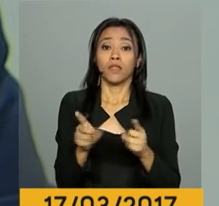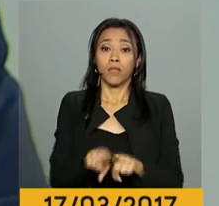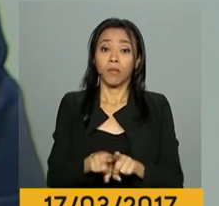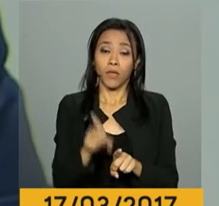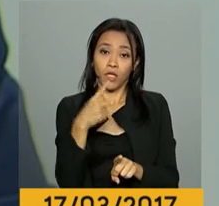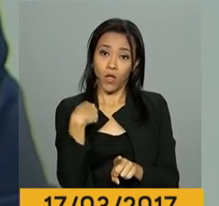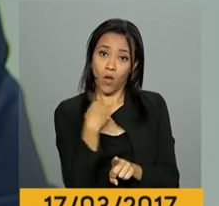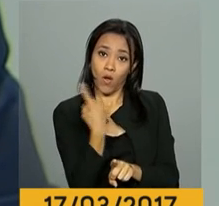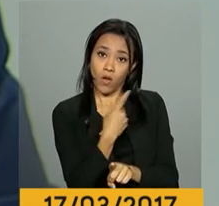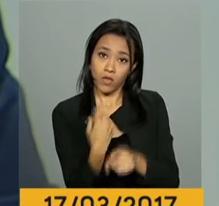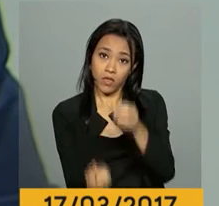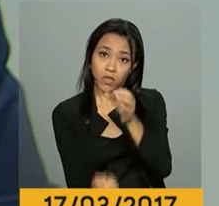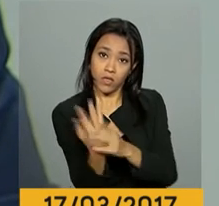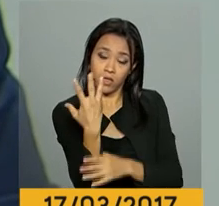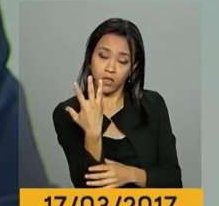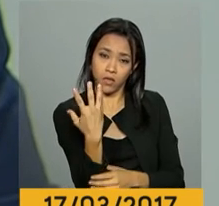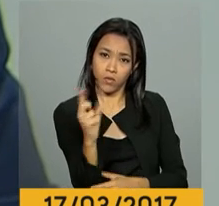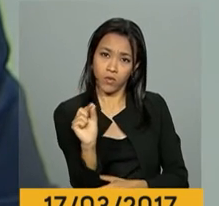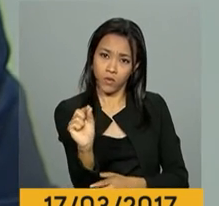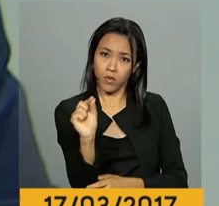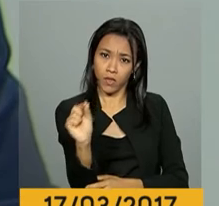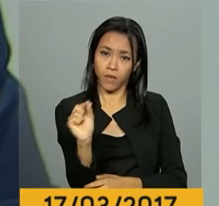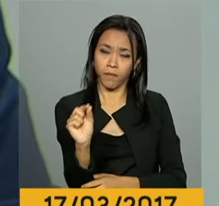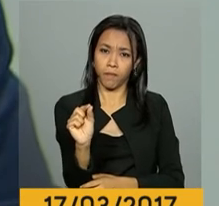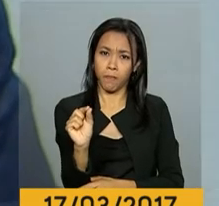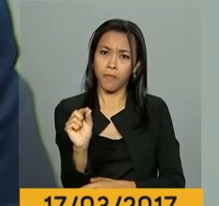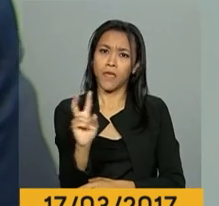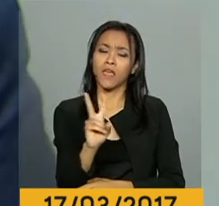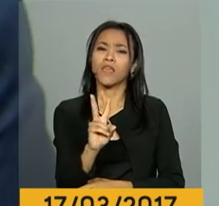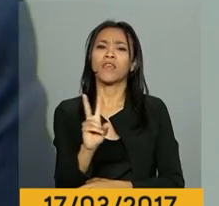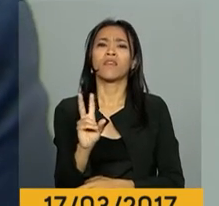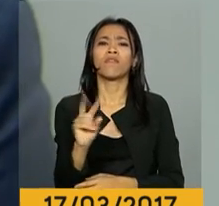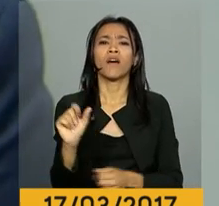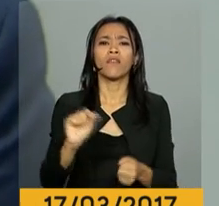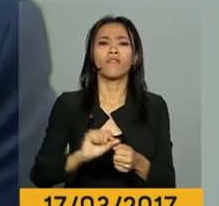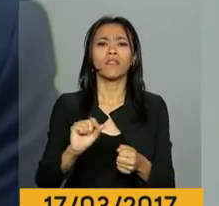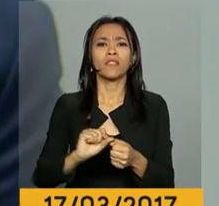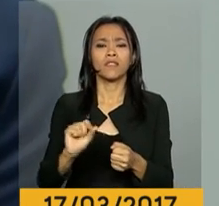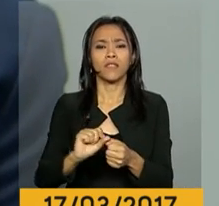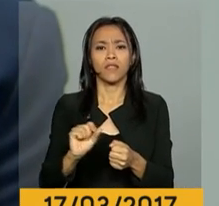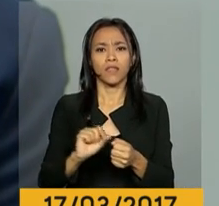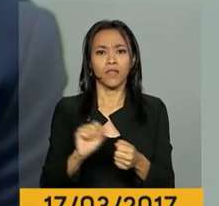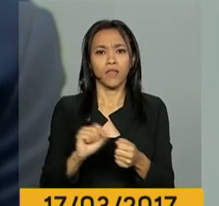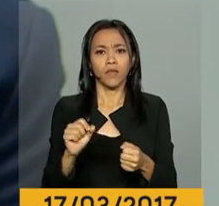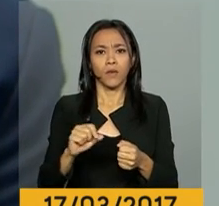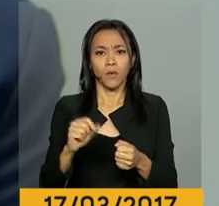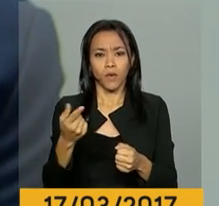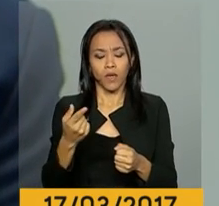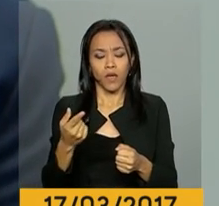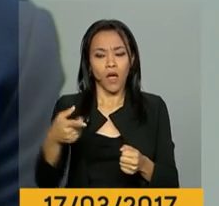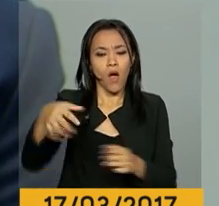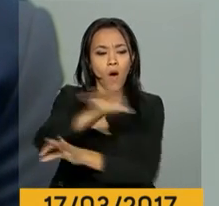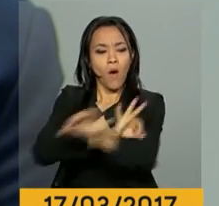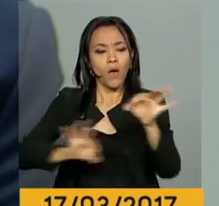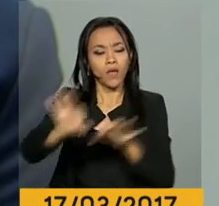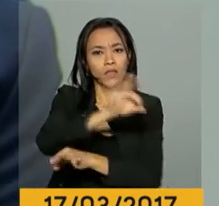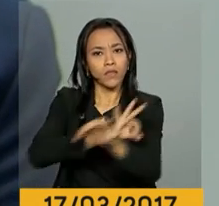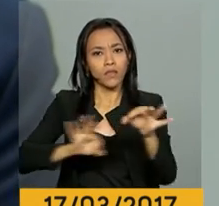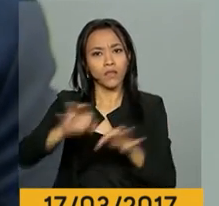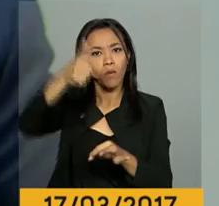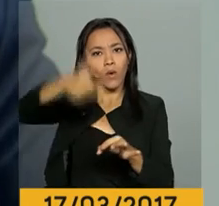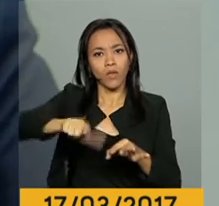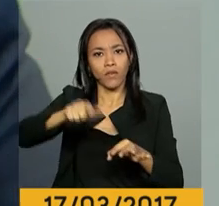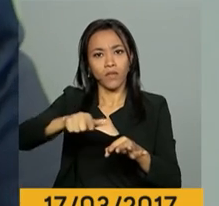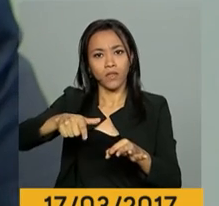uma medida que faz a reformulação fundiária, melhor dizendo, a